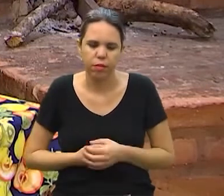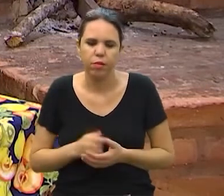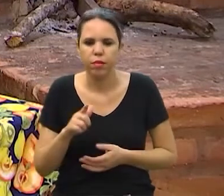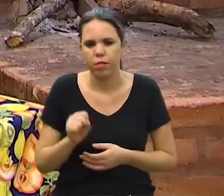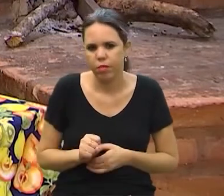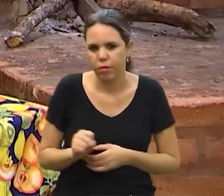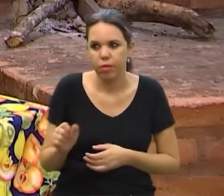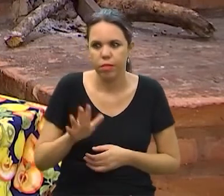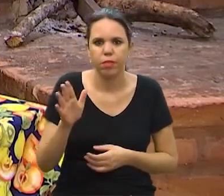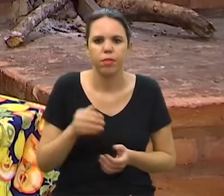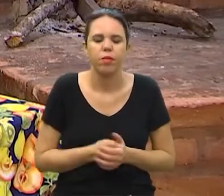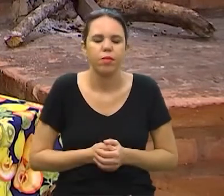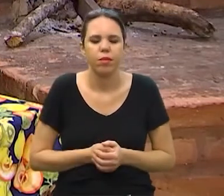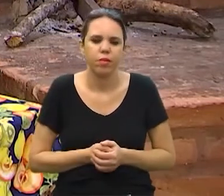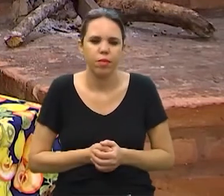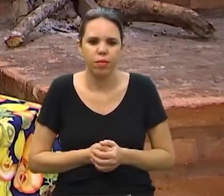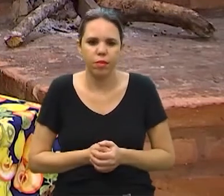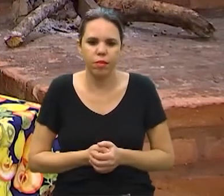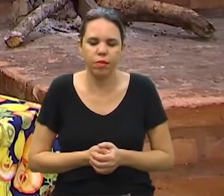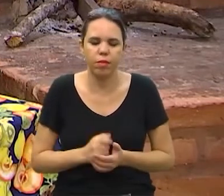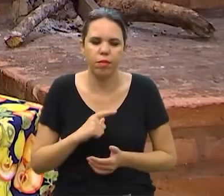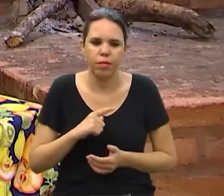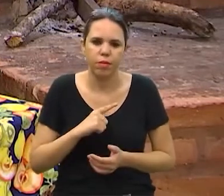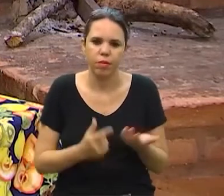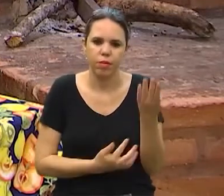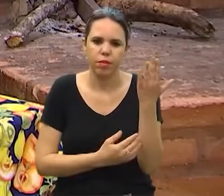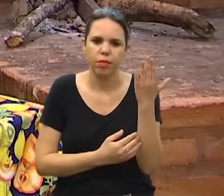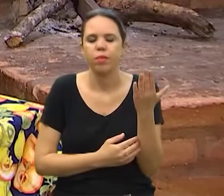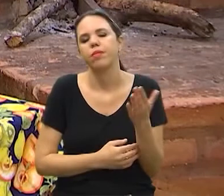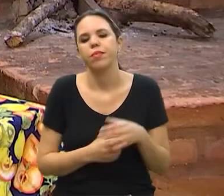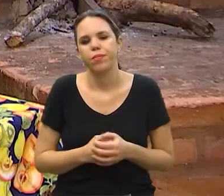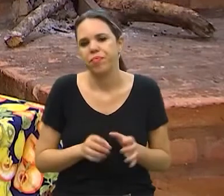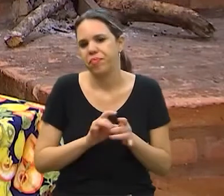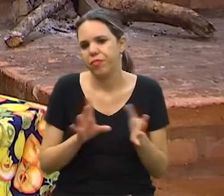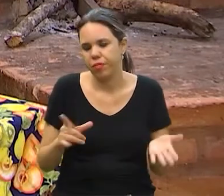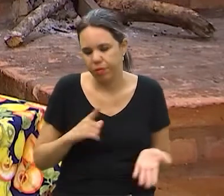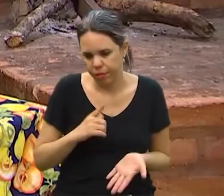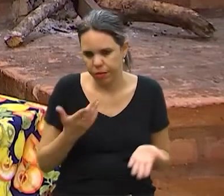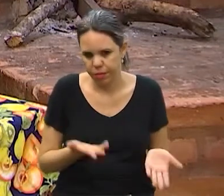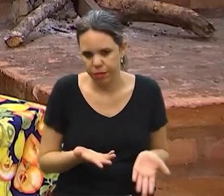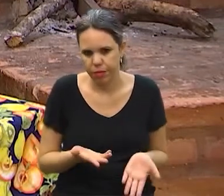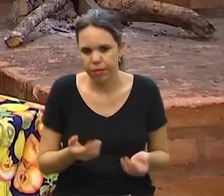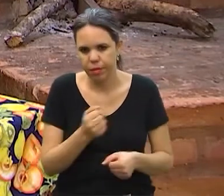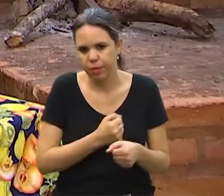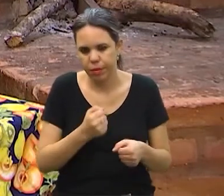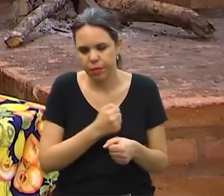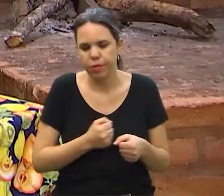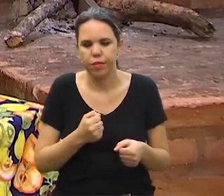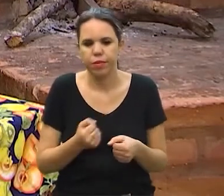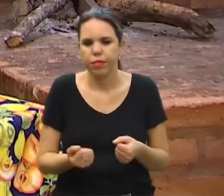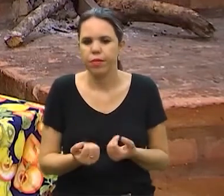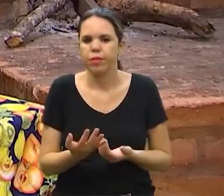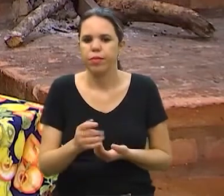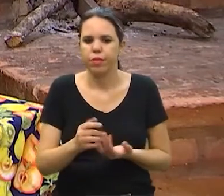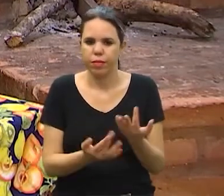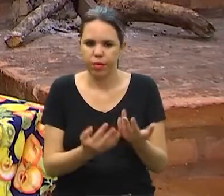gás tá caro, né? Quem tiver aí um fogão a lenha e tiver disponibilidade aí de cozinhar no fogão a lenha,